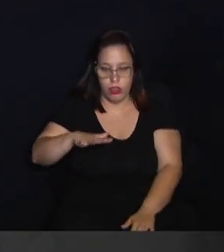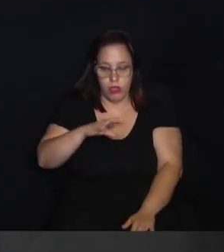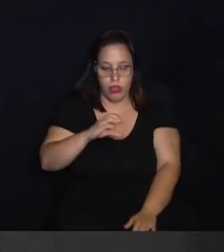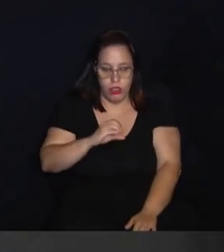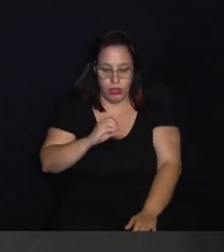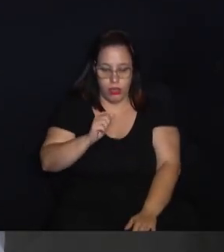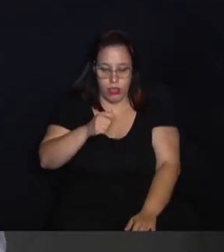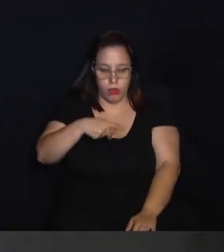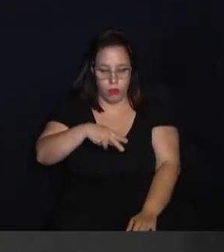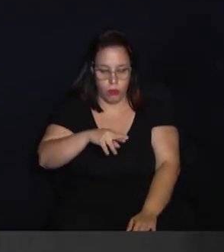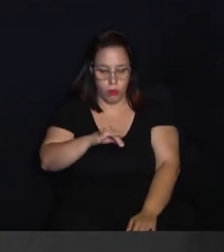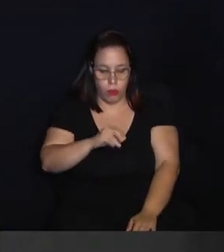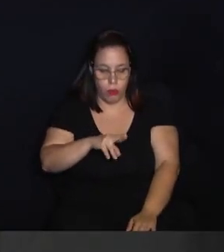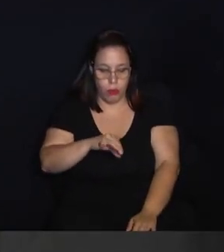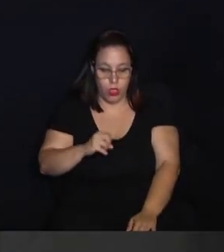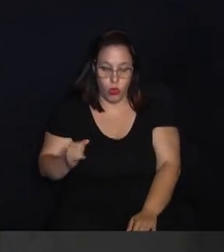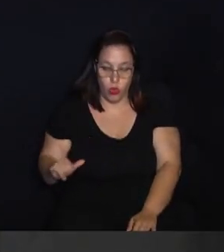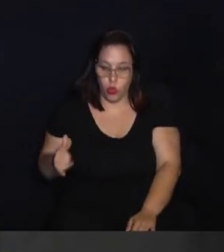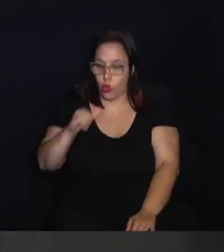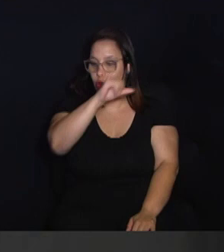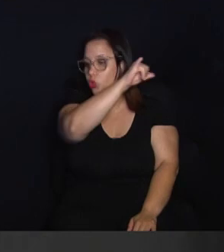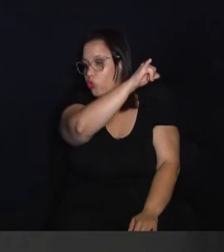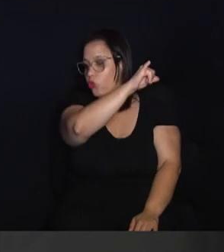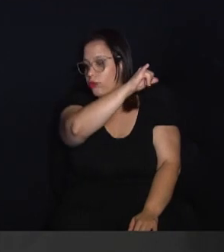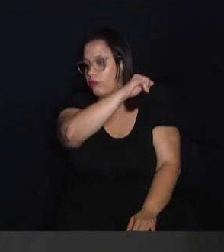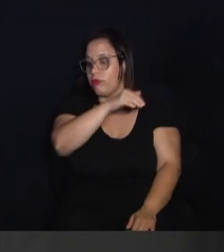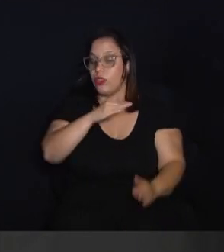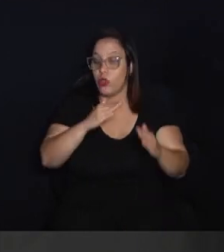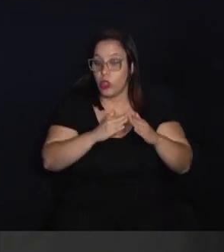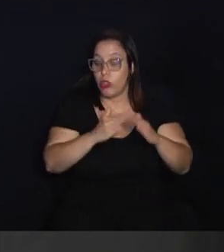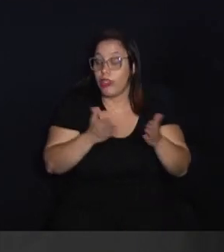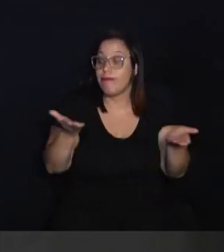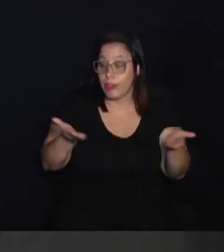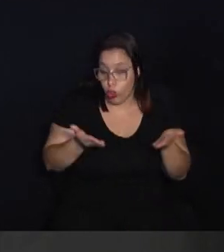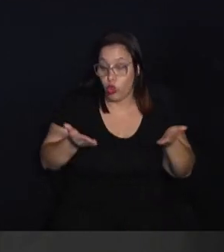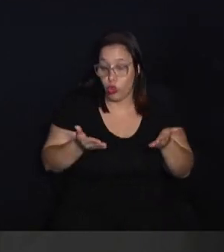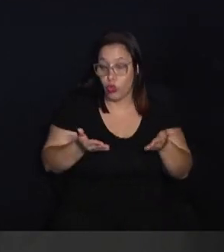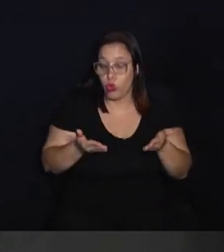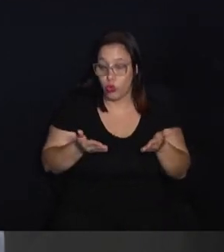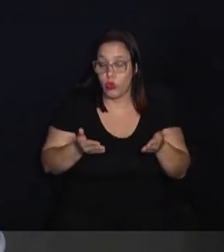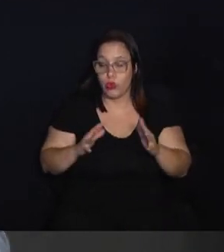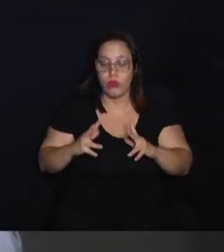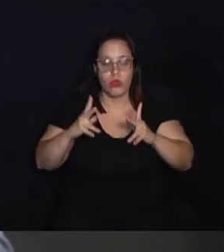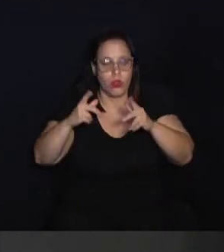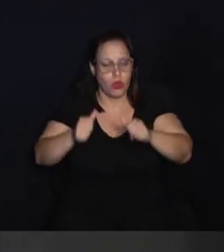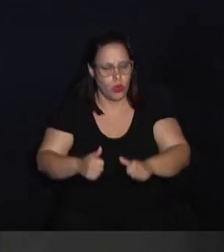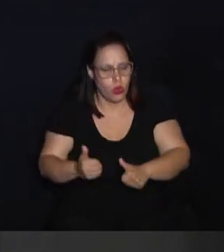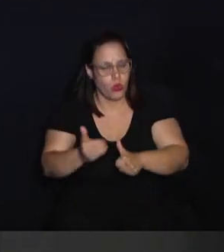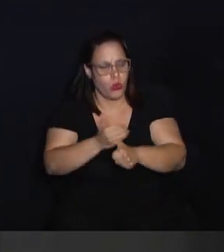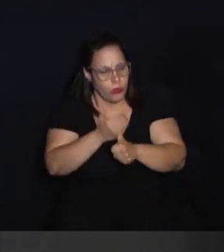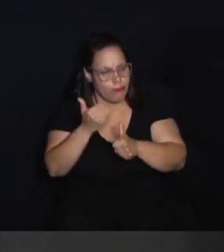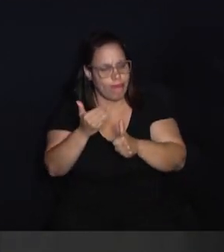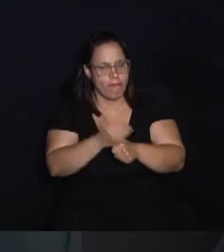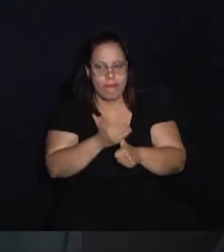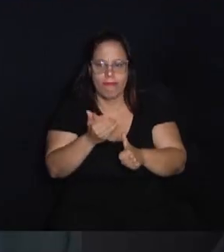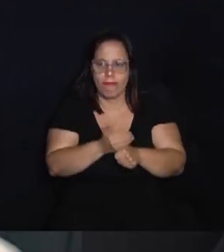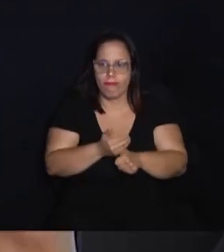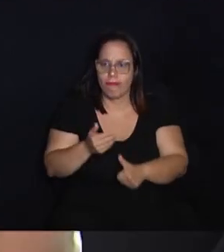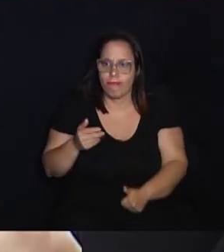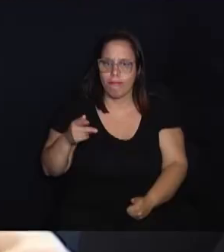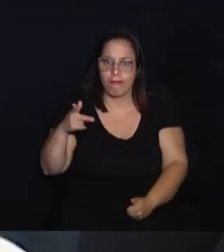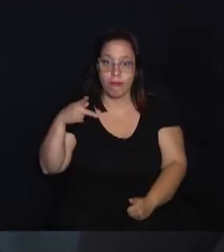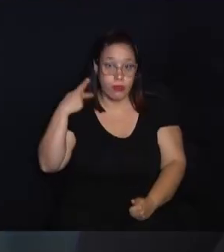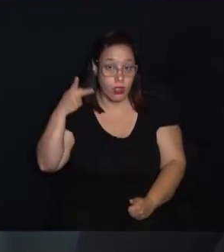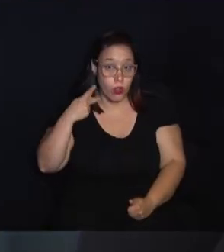Belo, aeroporto de Viracopos, onde reside até hoje. Em todos os mandatos, o parlamentar